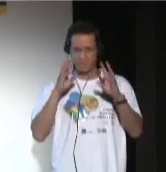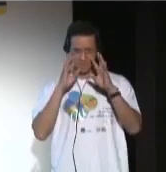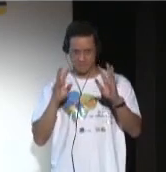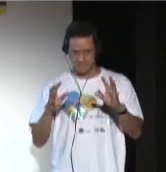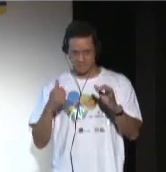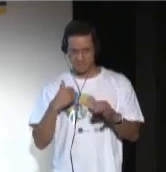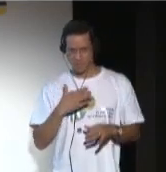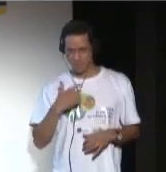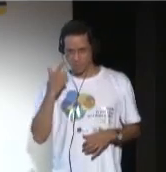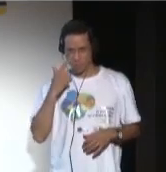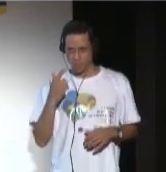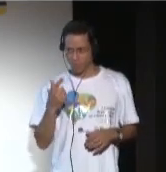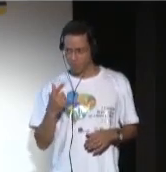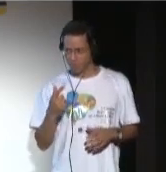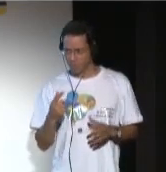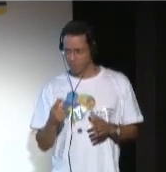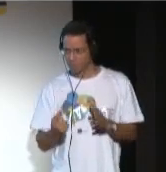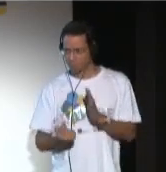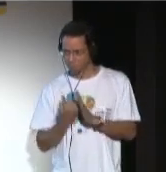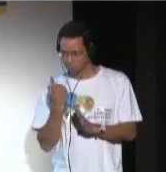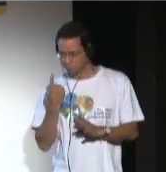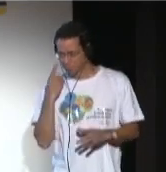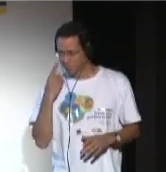digam. Tem verde aqui, não é?